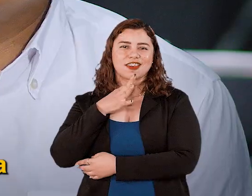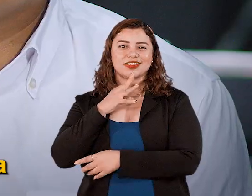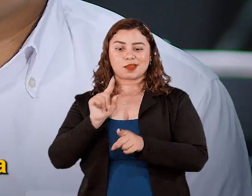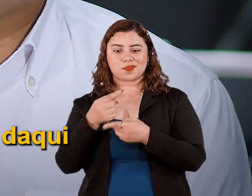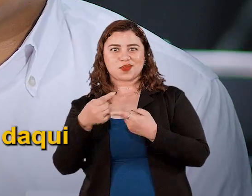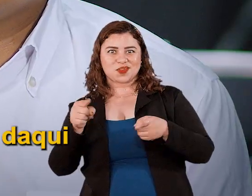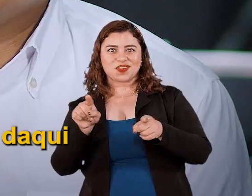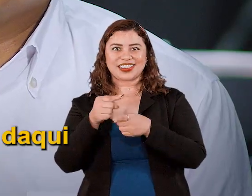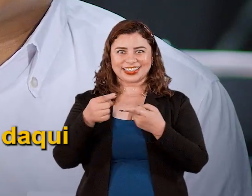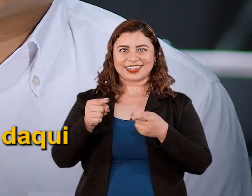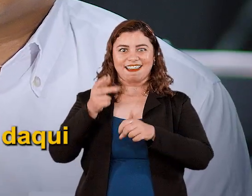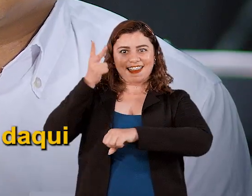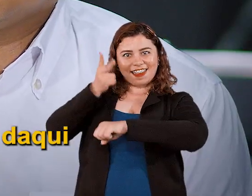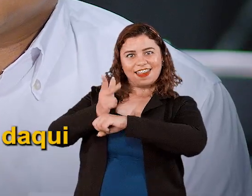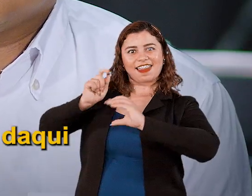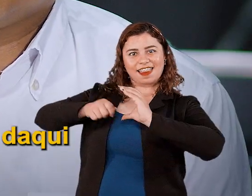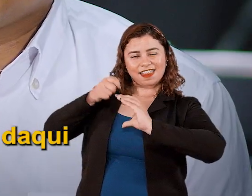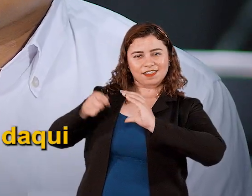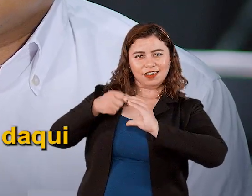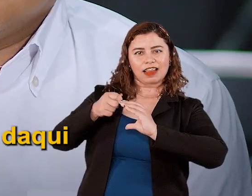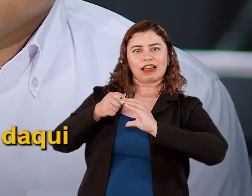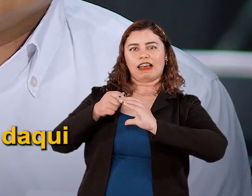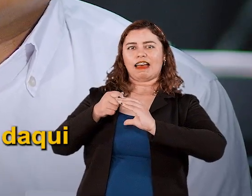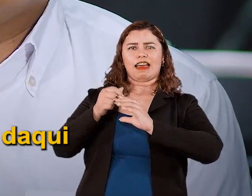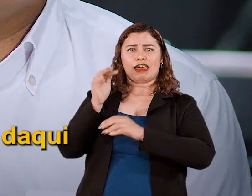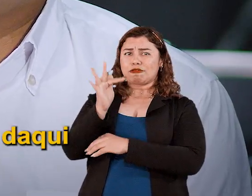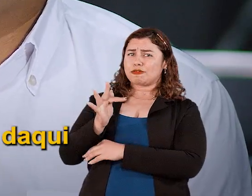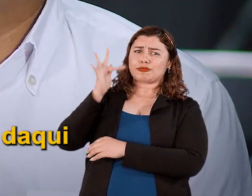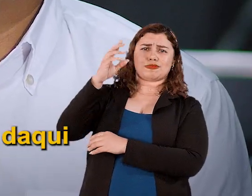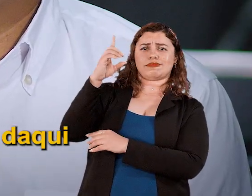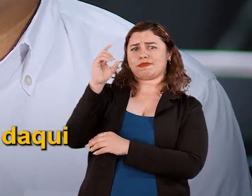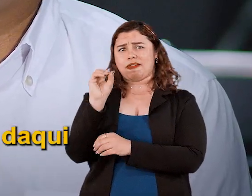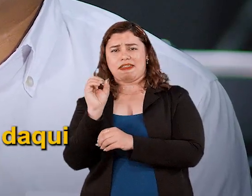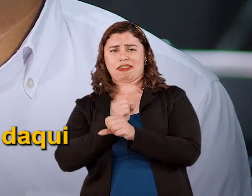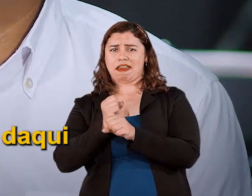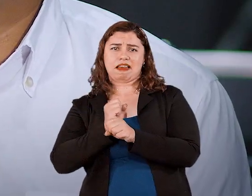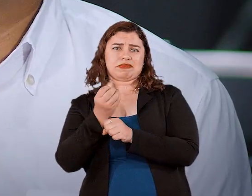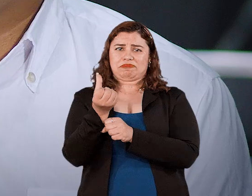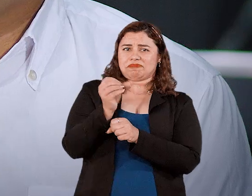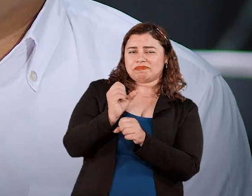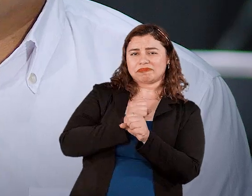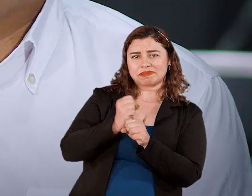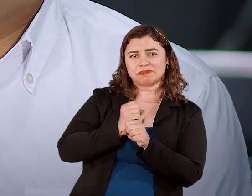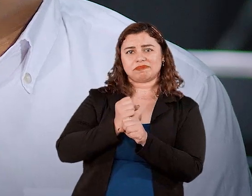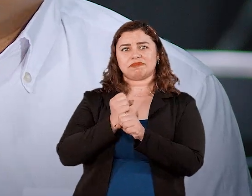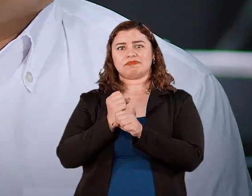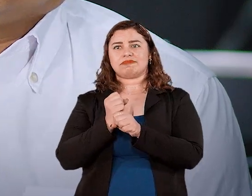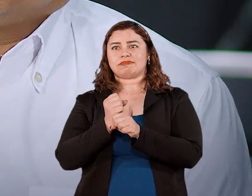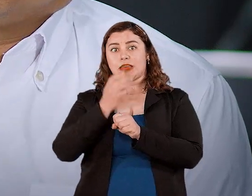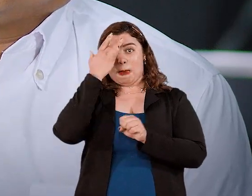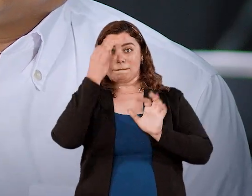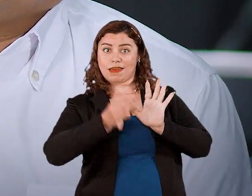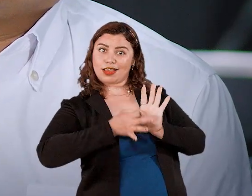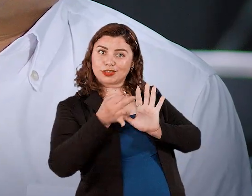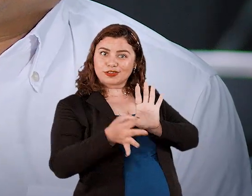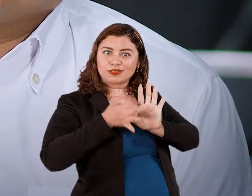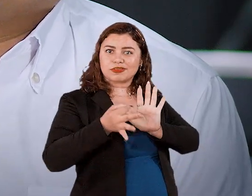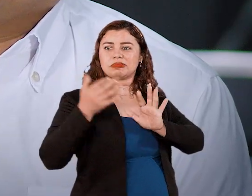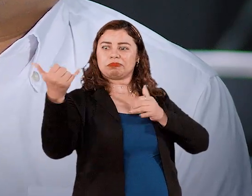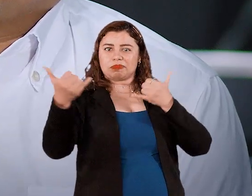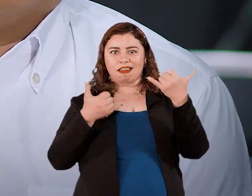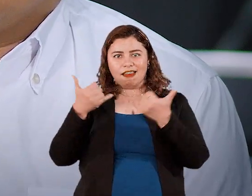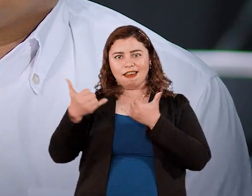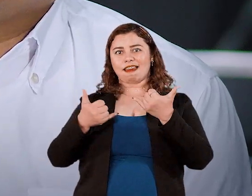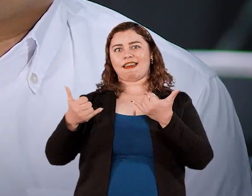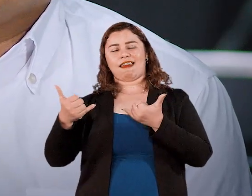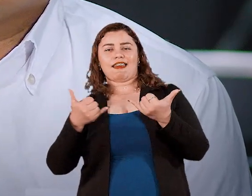essa música que a gente vai gravar, e daqui 50 anos, 60 anos, eu ouvi na boca dos povos,